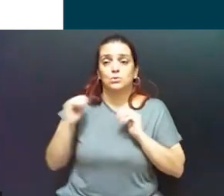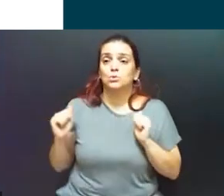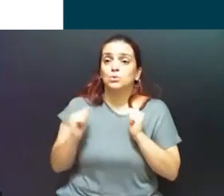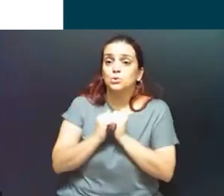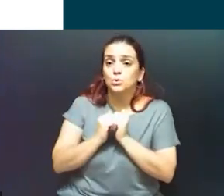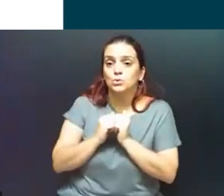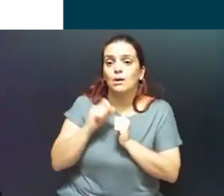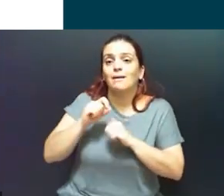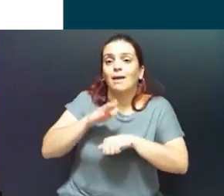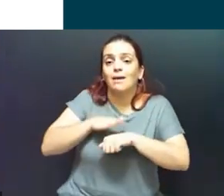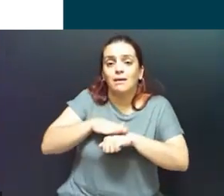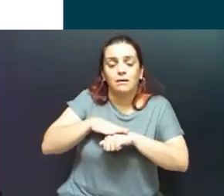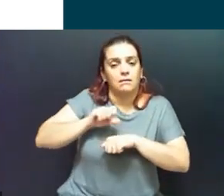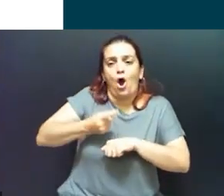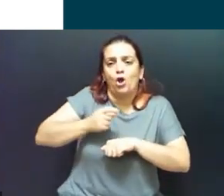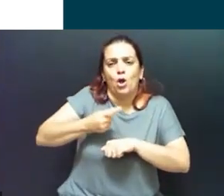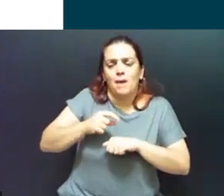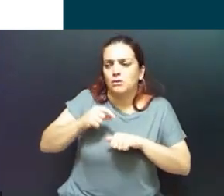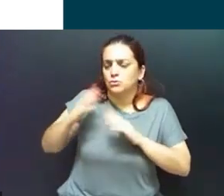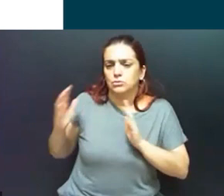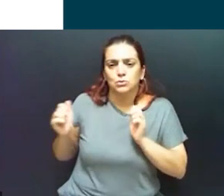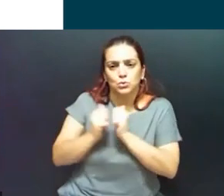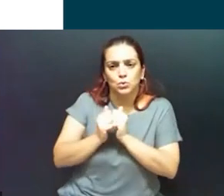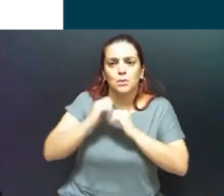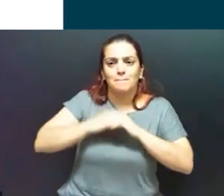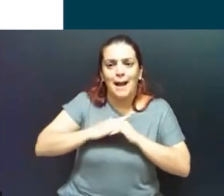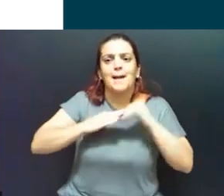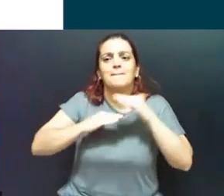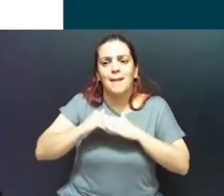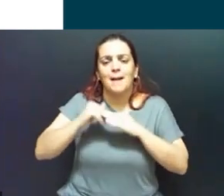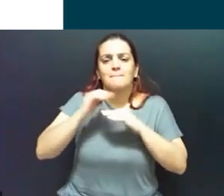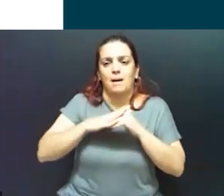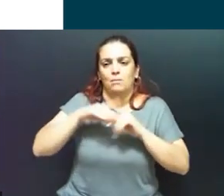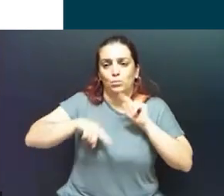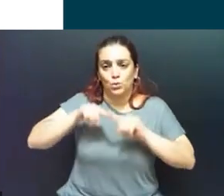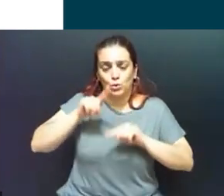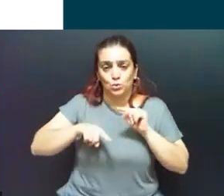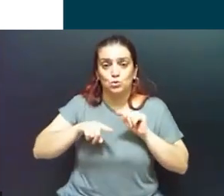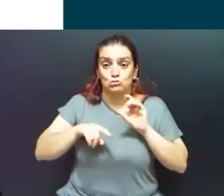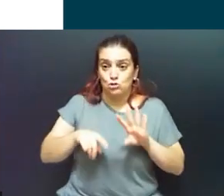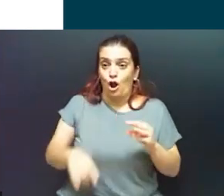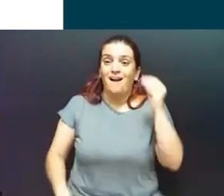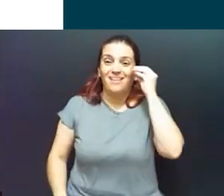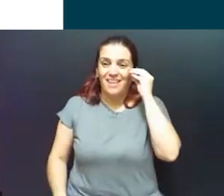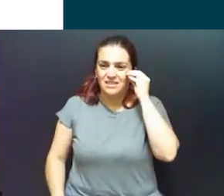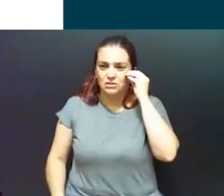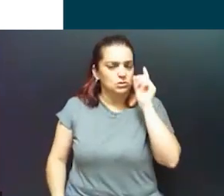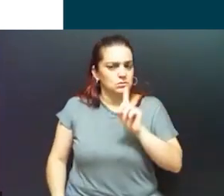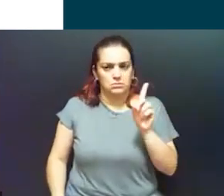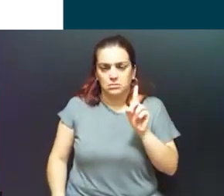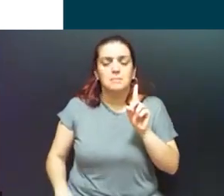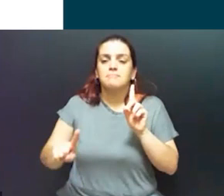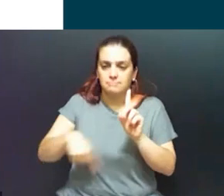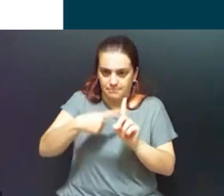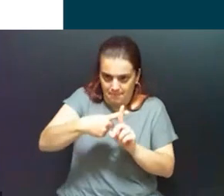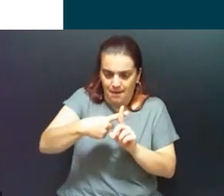do projeto e da construção do produto. Elas não só incluem os testes que a gente já está acostumado, né, os testes de